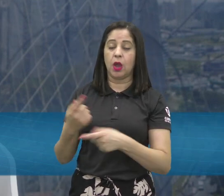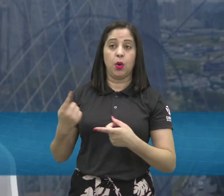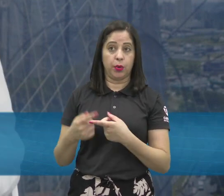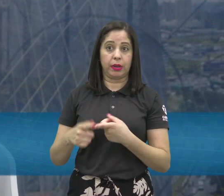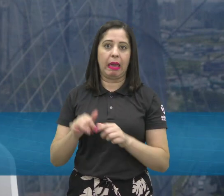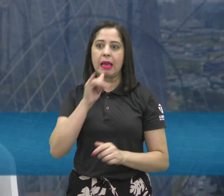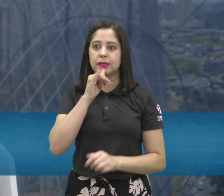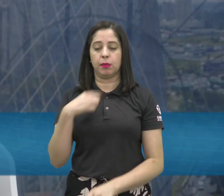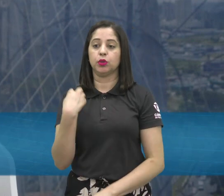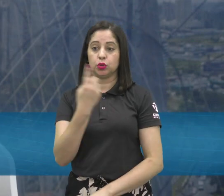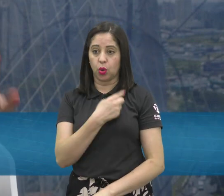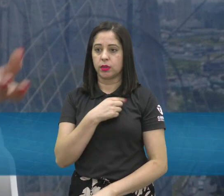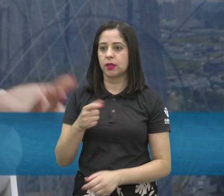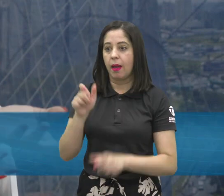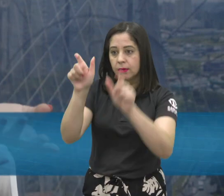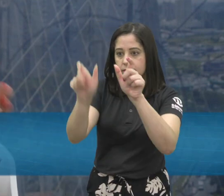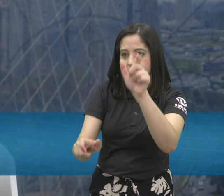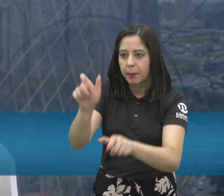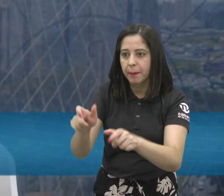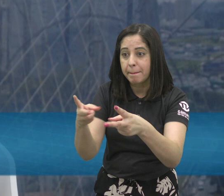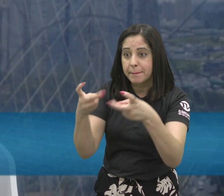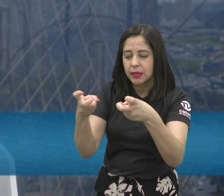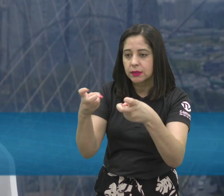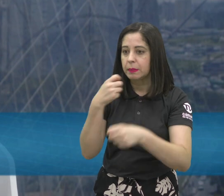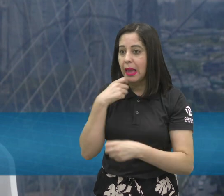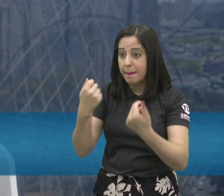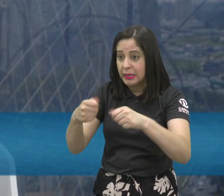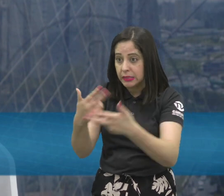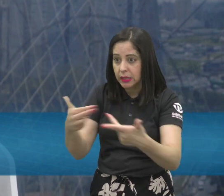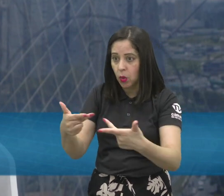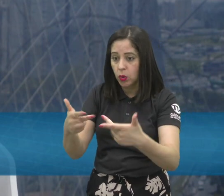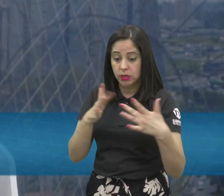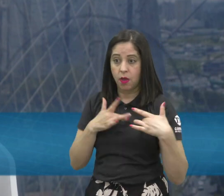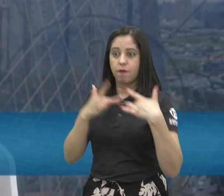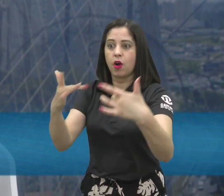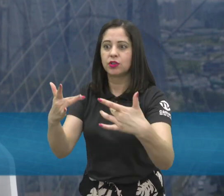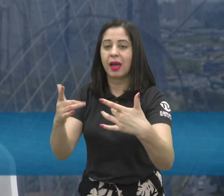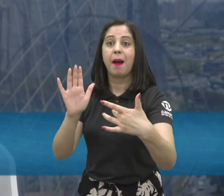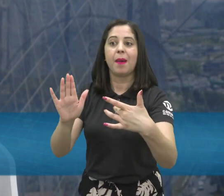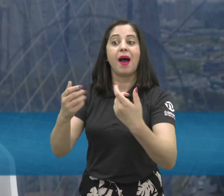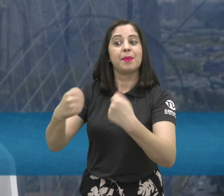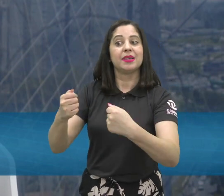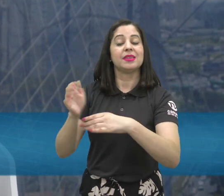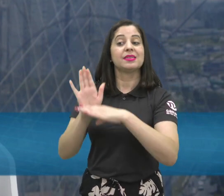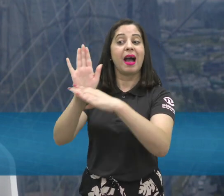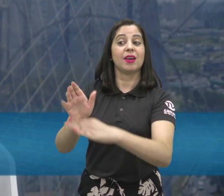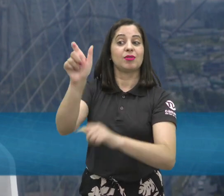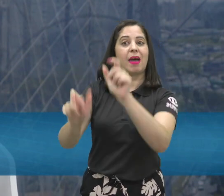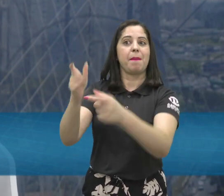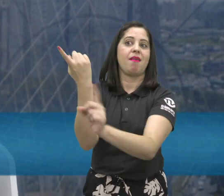momento da solidariedade, do que é necessário para o hoje, mas eu não consigo transformar. Então, é aí que a profissão faz essa